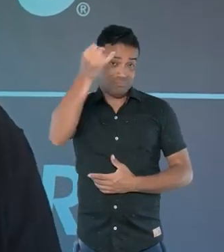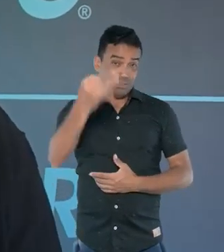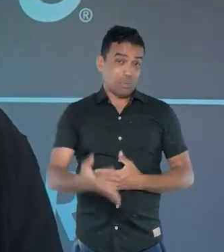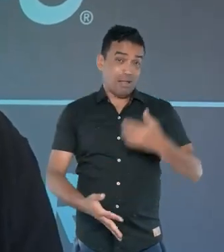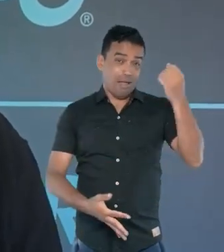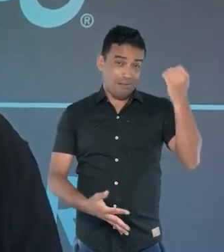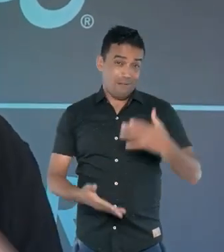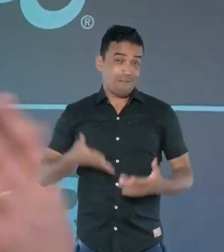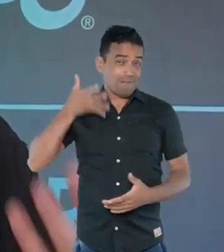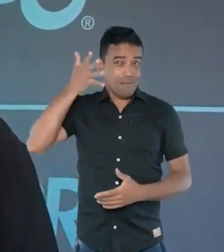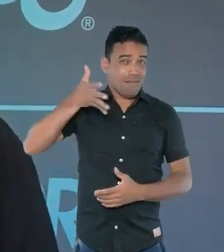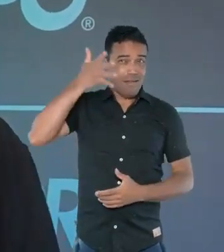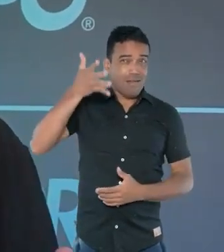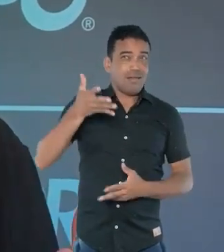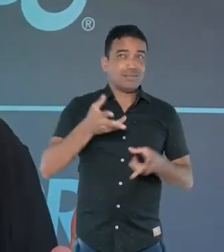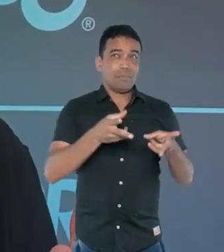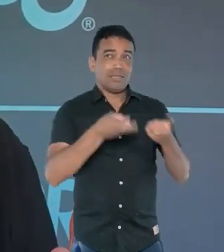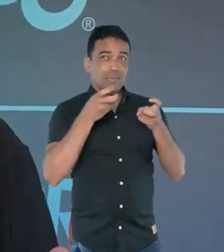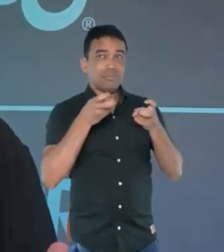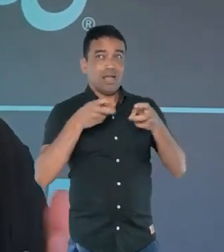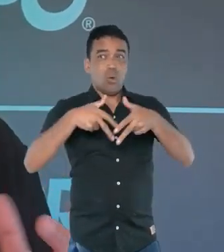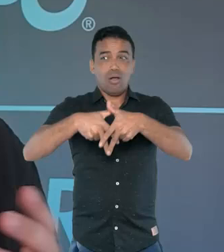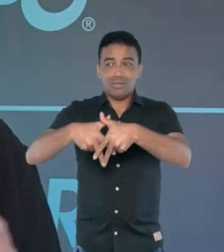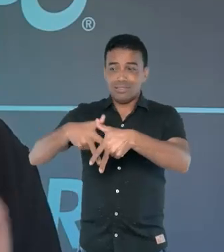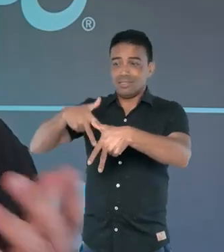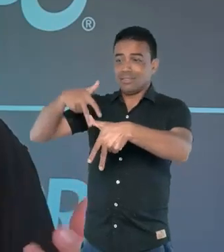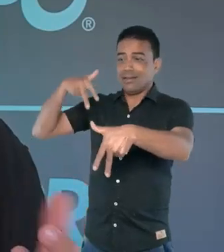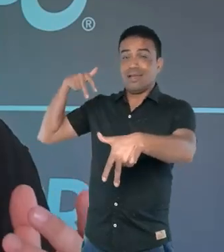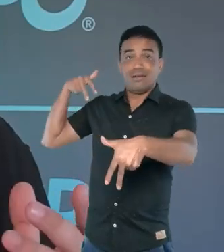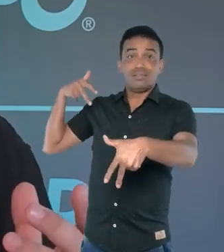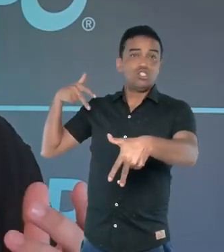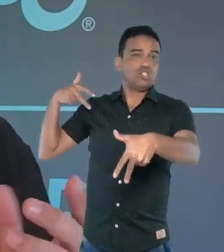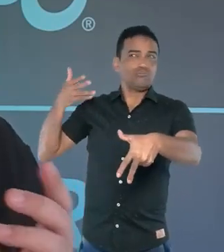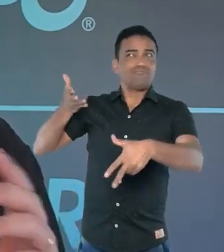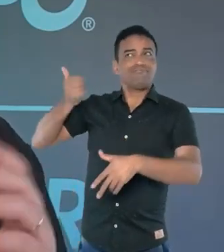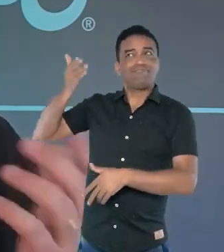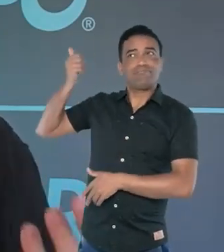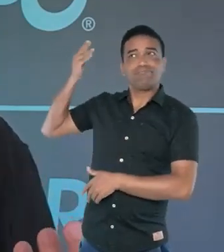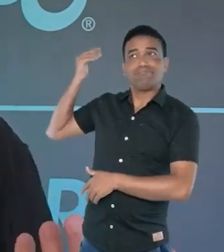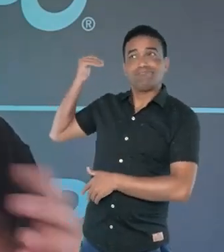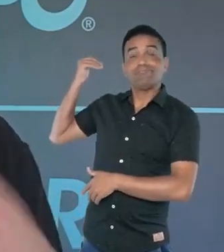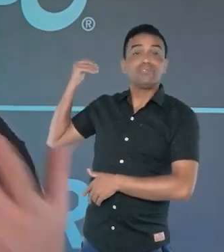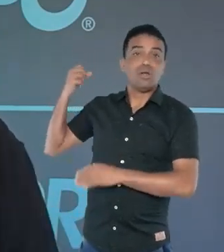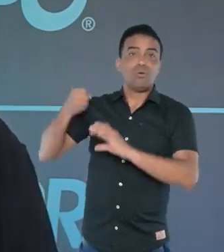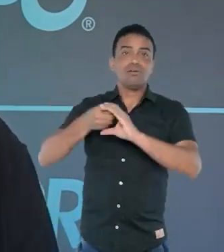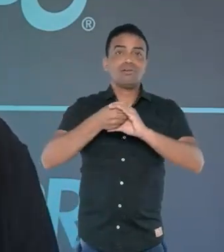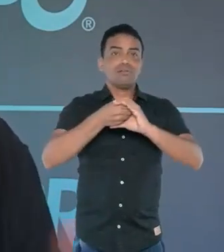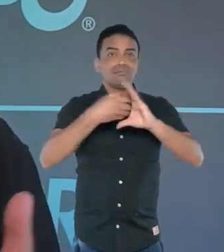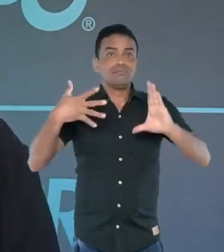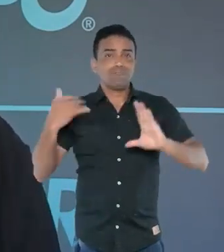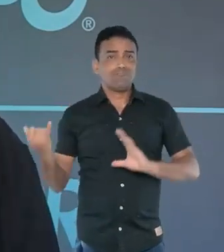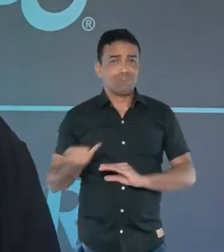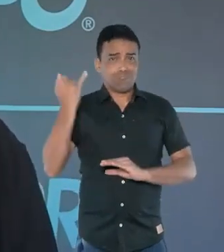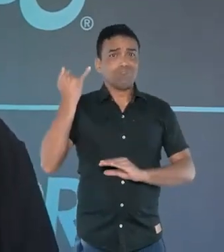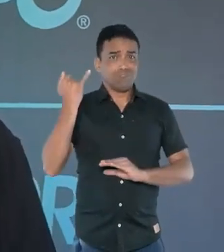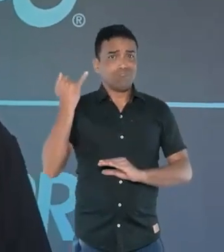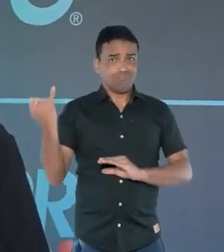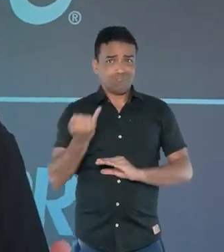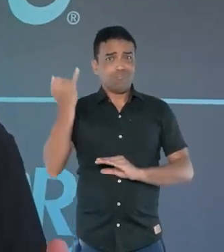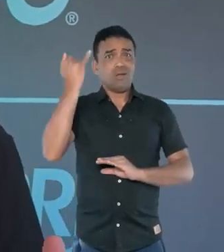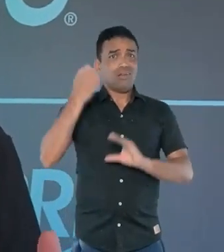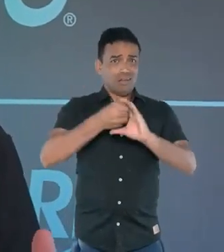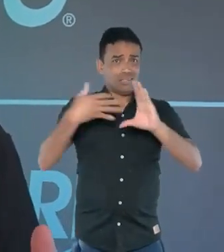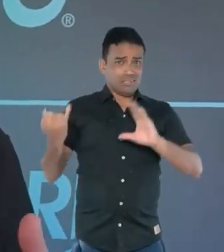como que essa noção da ancestralidade, como é que ela se torna esse elemento tão importante, acho que não só para a construção, para a escritura